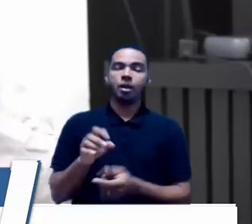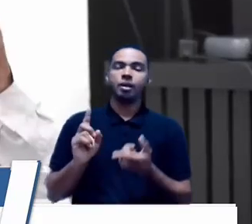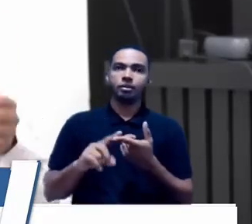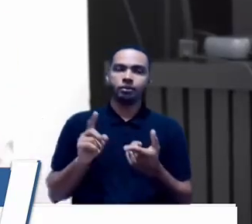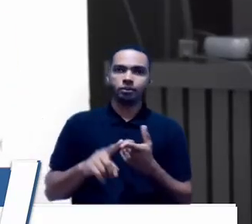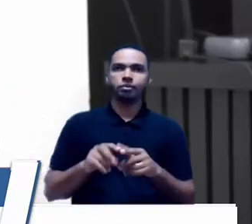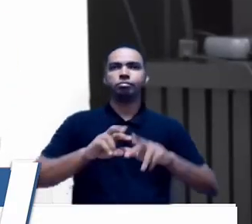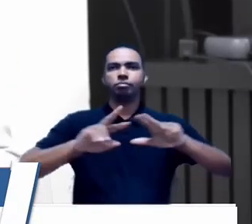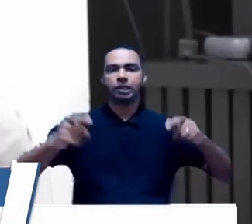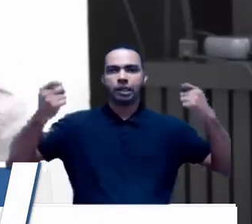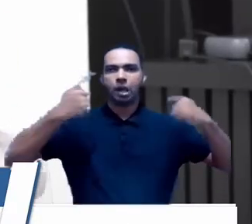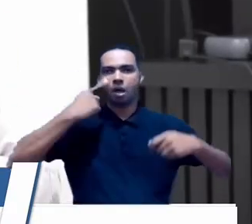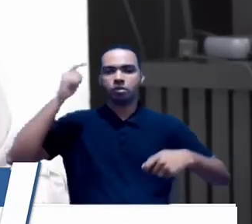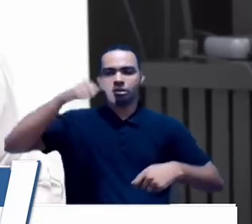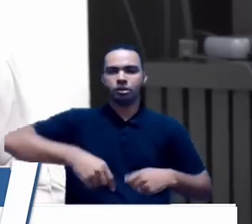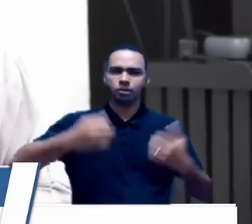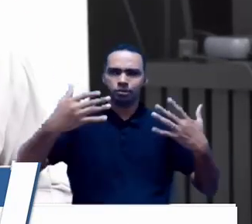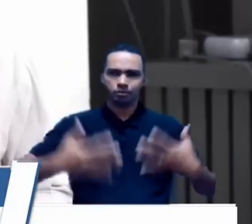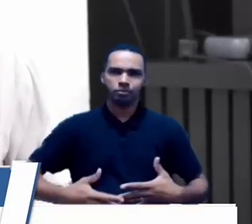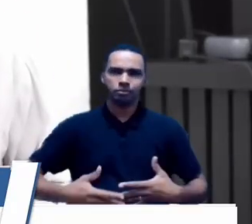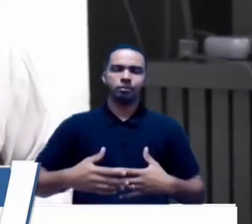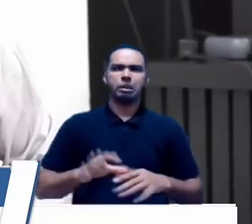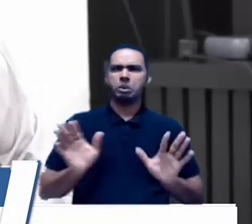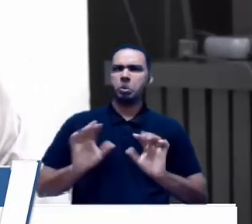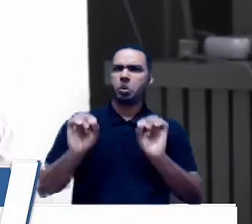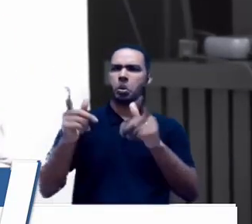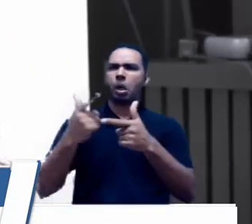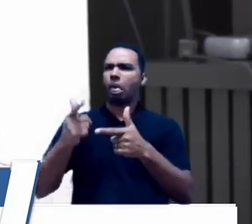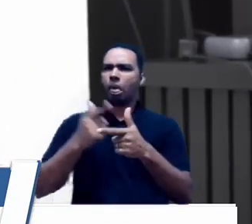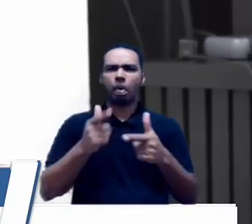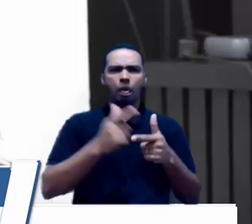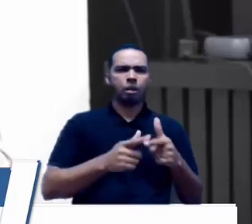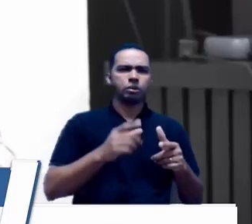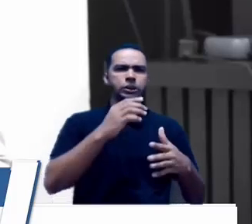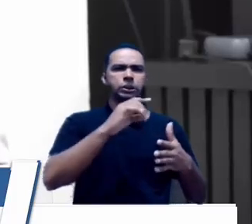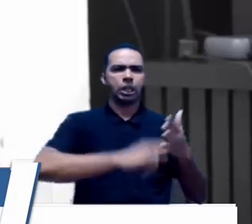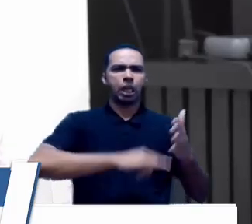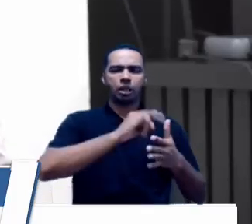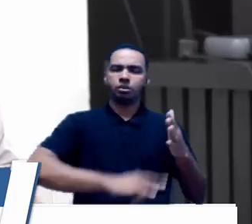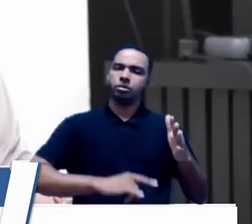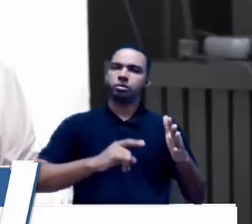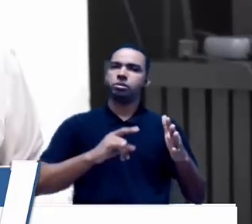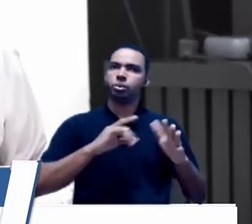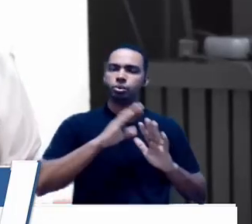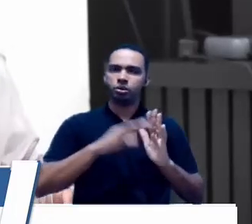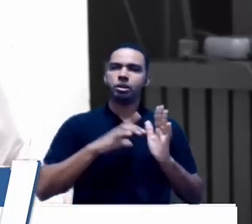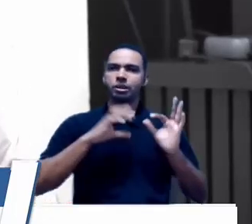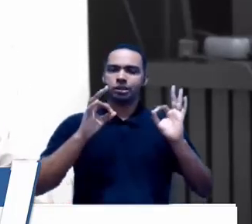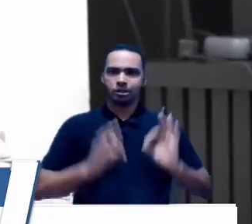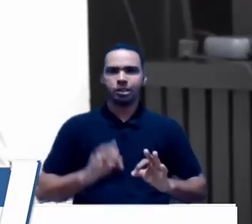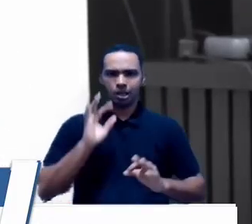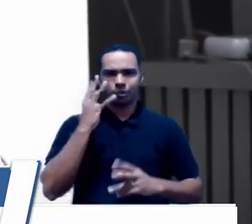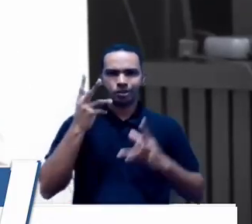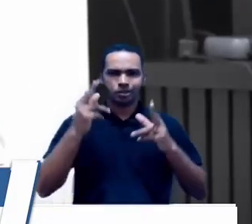falou, né, às vezes muita gente fala, não, está com problema de documentação. Gente, tudo tem jeito, igual está acontecendo lá. Agora, uma coisa que eu